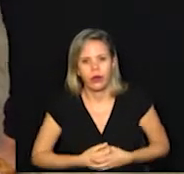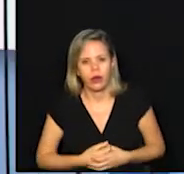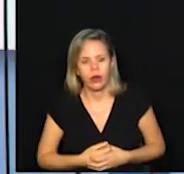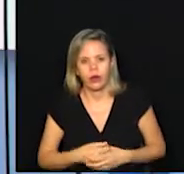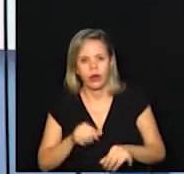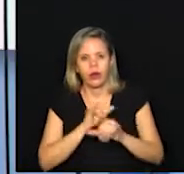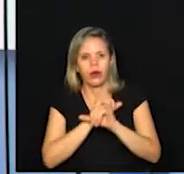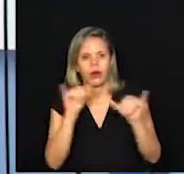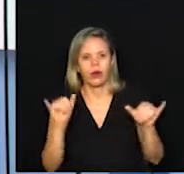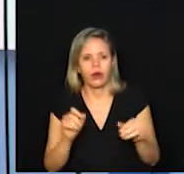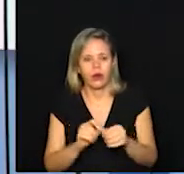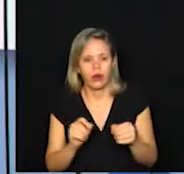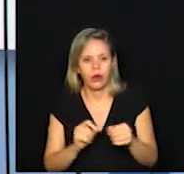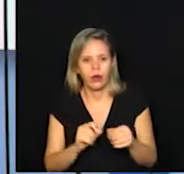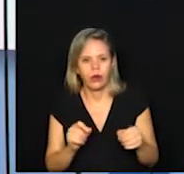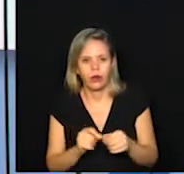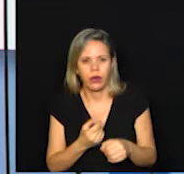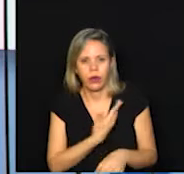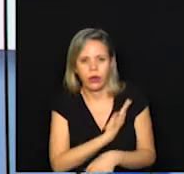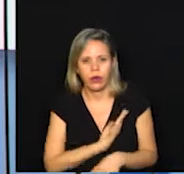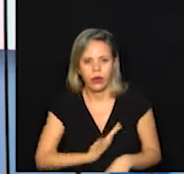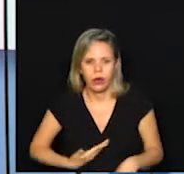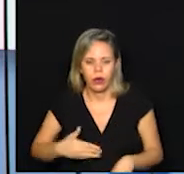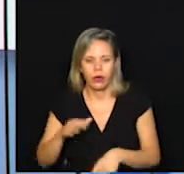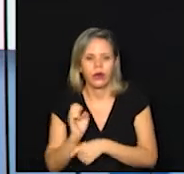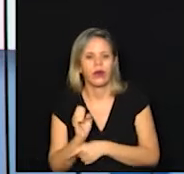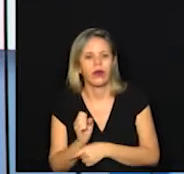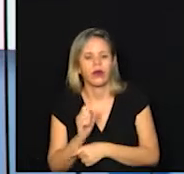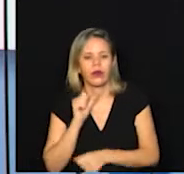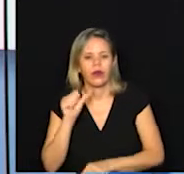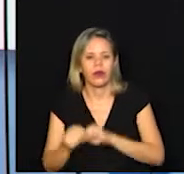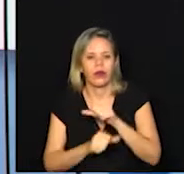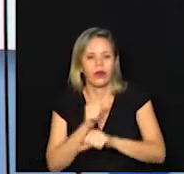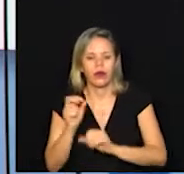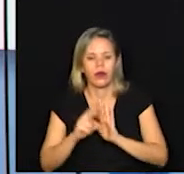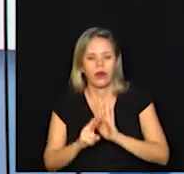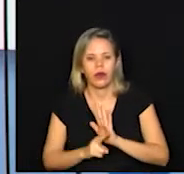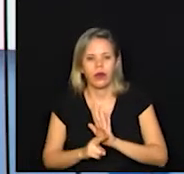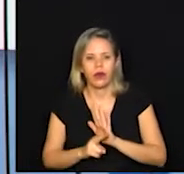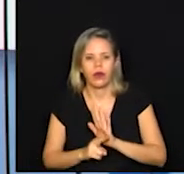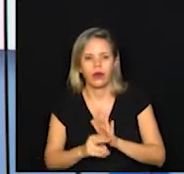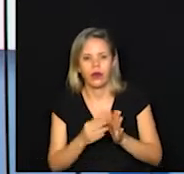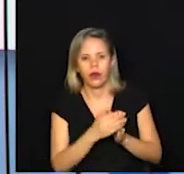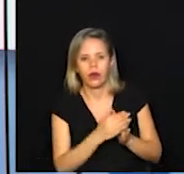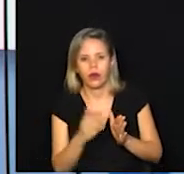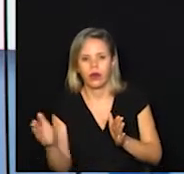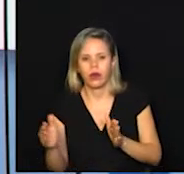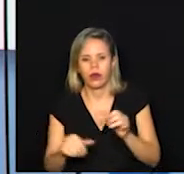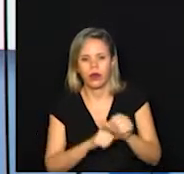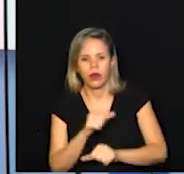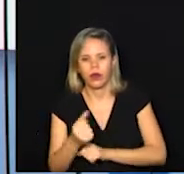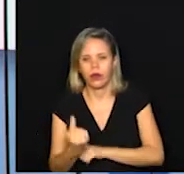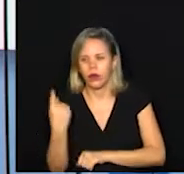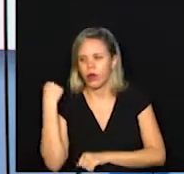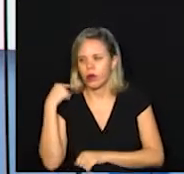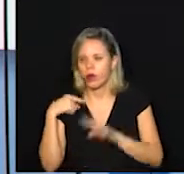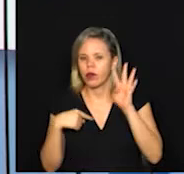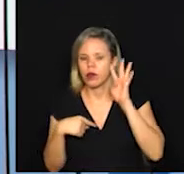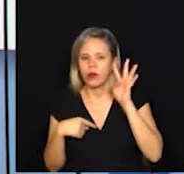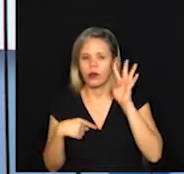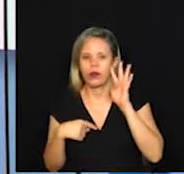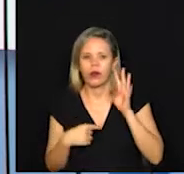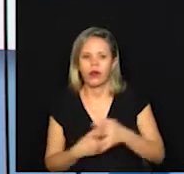o anúncio foi feito pelo governo do estado que mudou as regras desta fase de transição na última